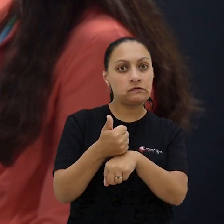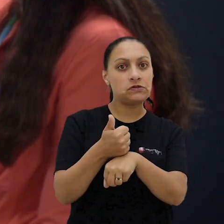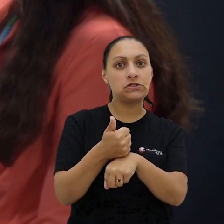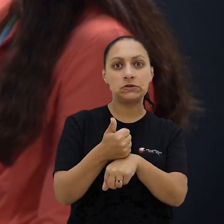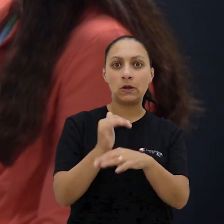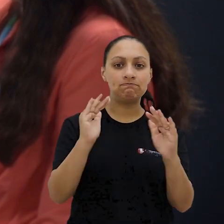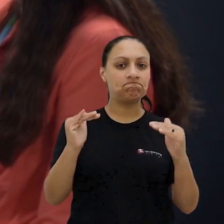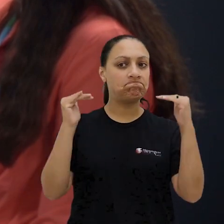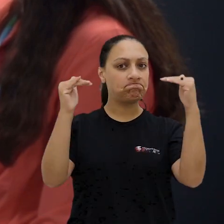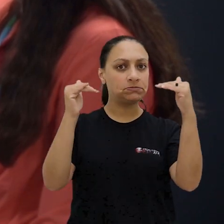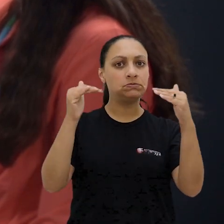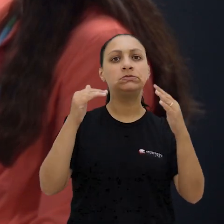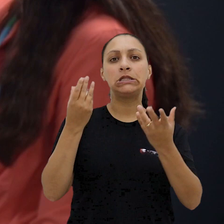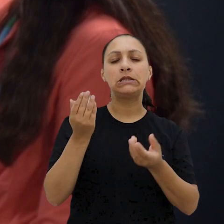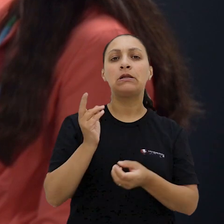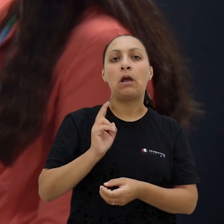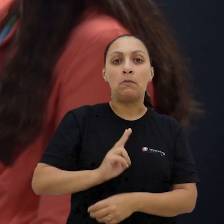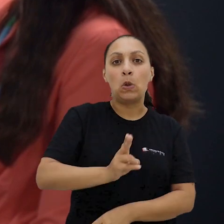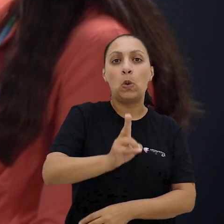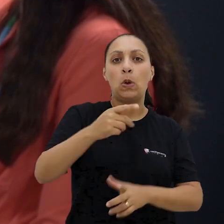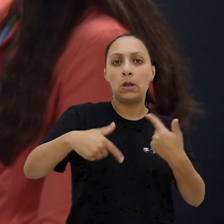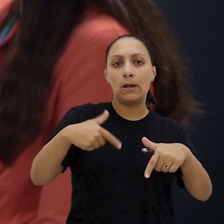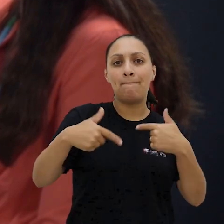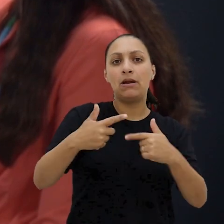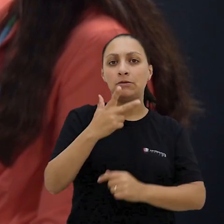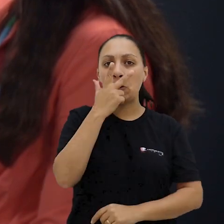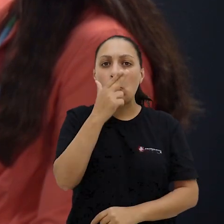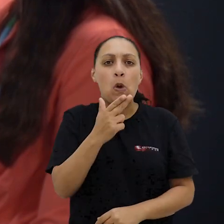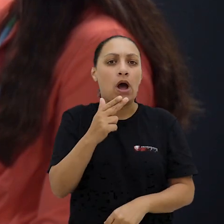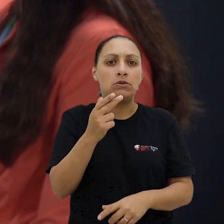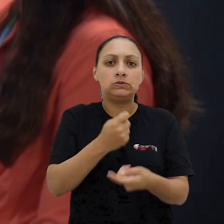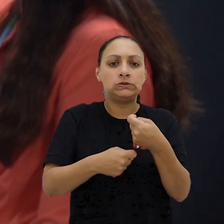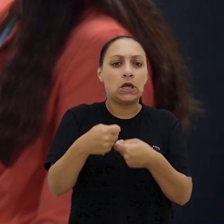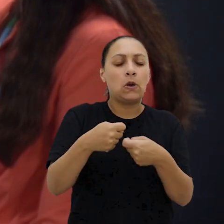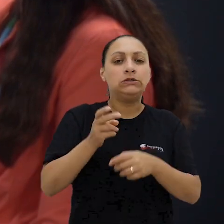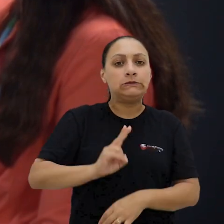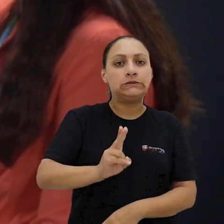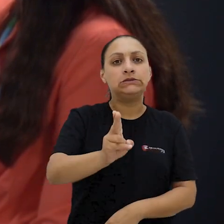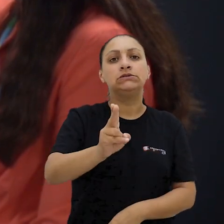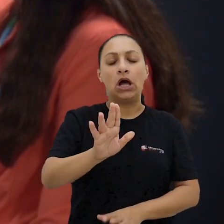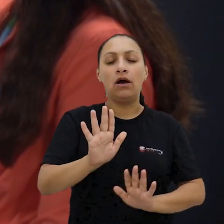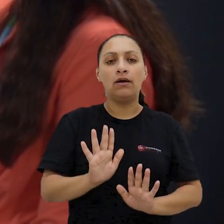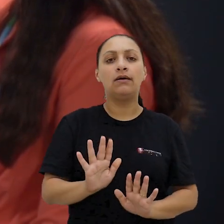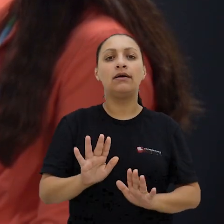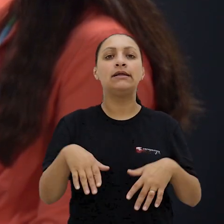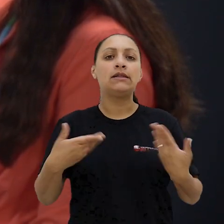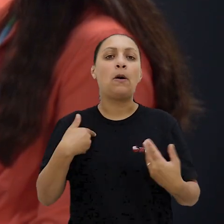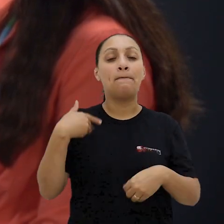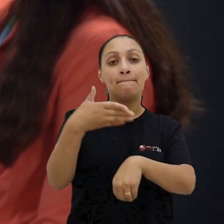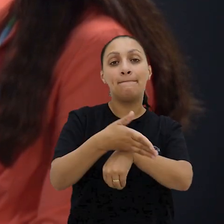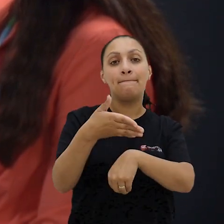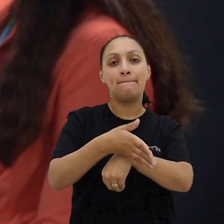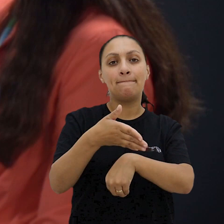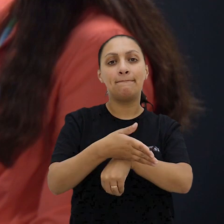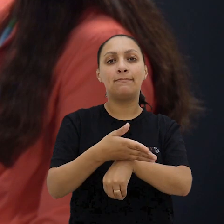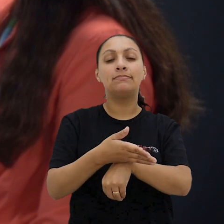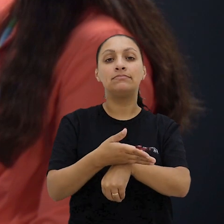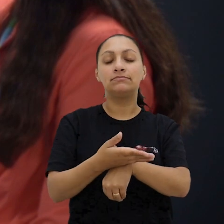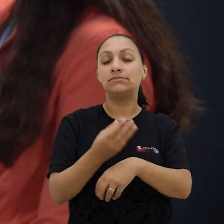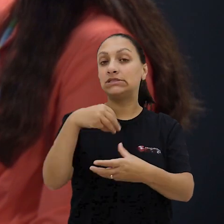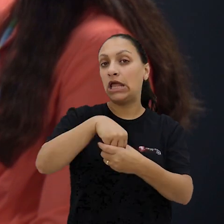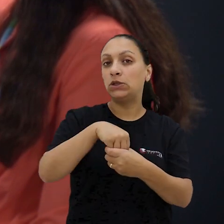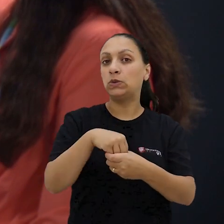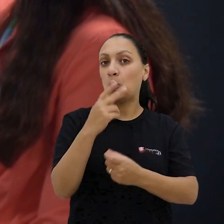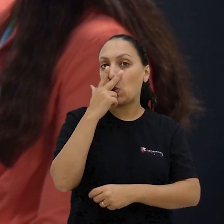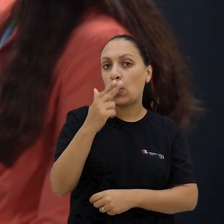de alto calibre, tão especialistas dentro do mesmo negócio. Então, tu acaba que participa dentro do